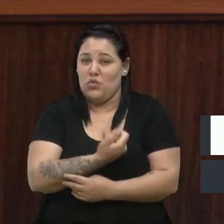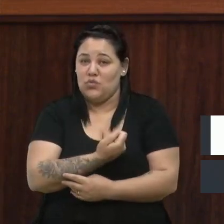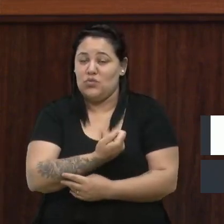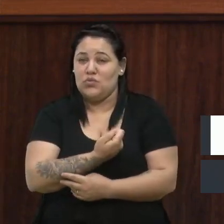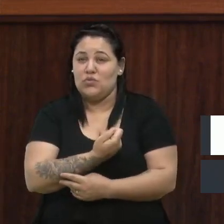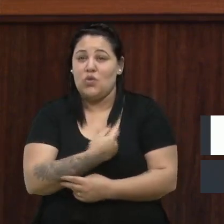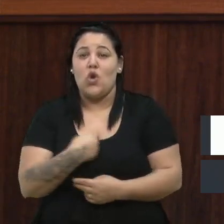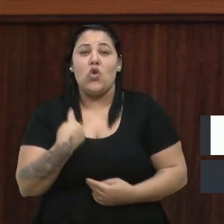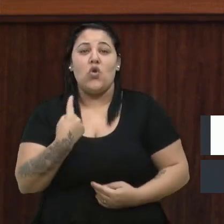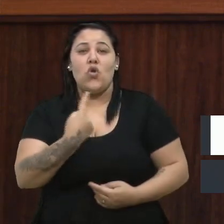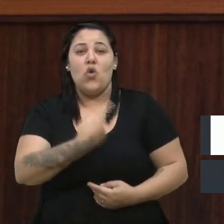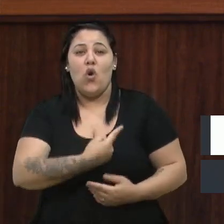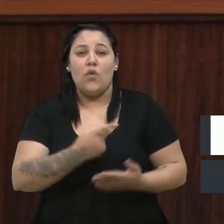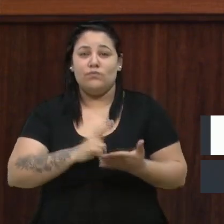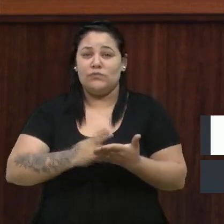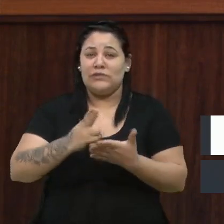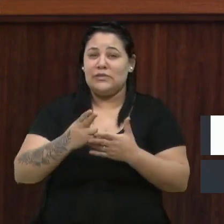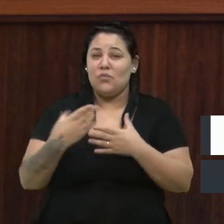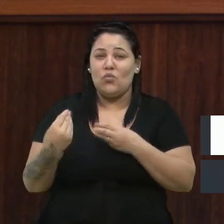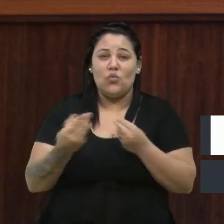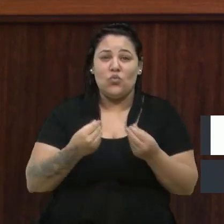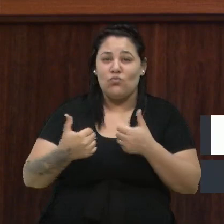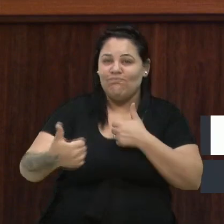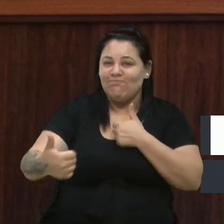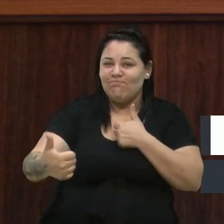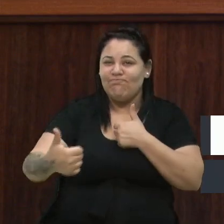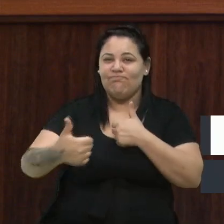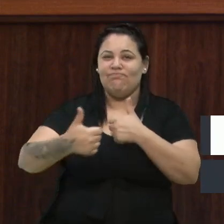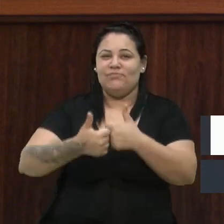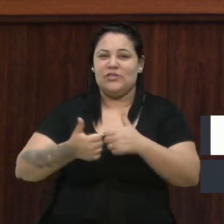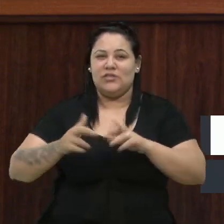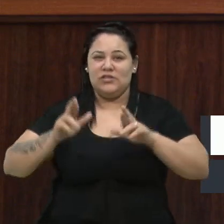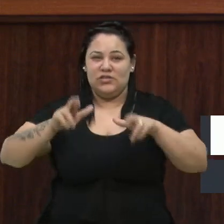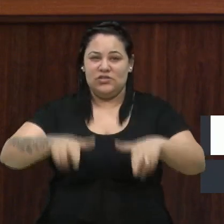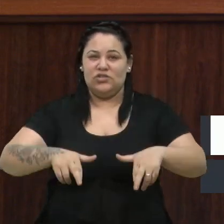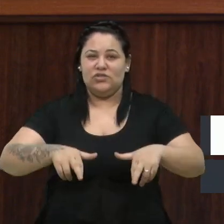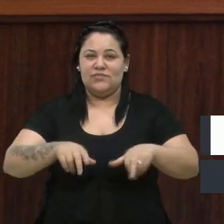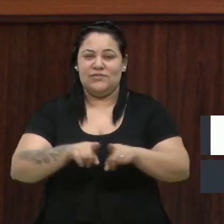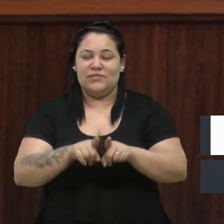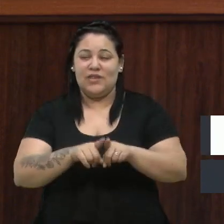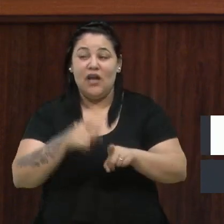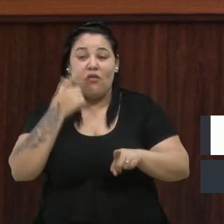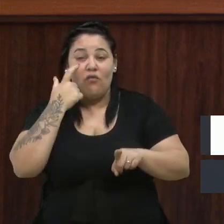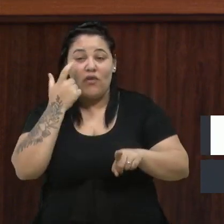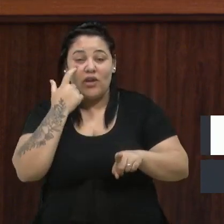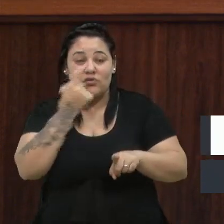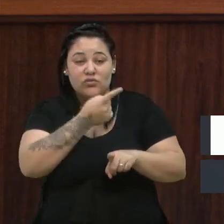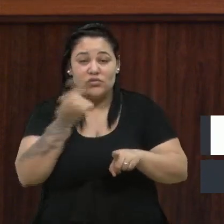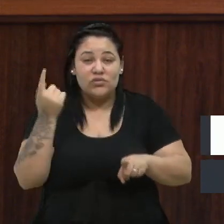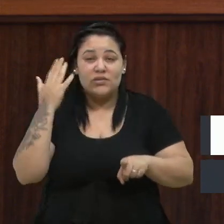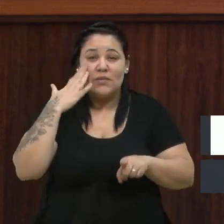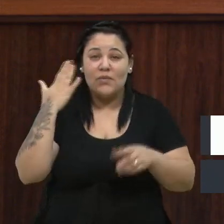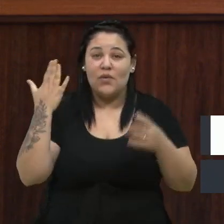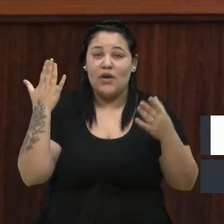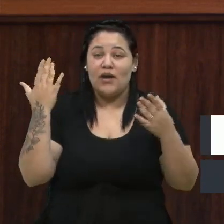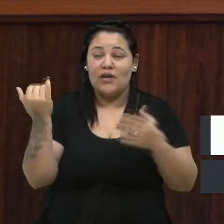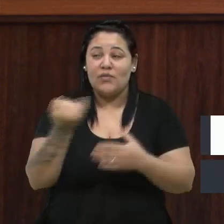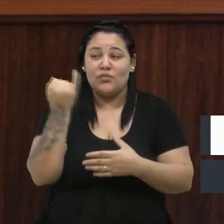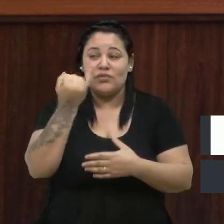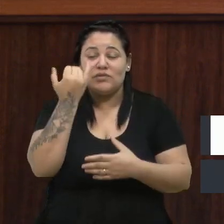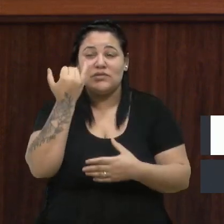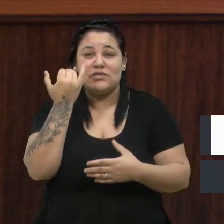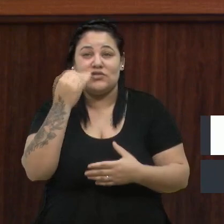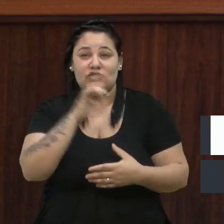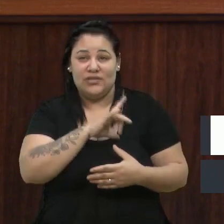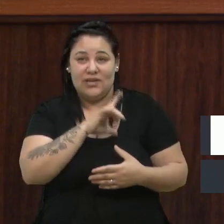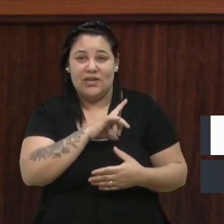estamos sempre muito próximos àquela região, percebemos a importância de nós termos as